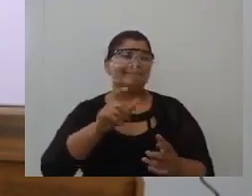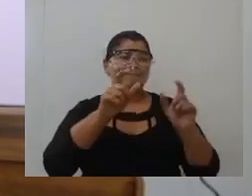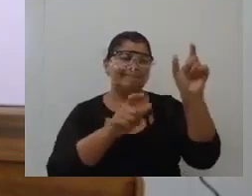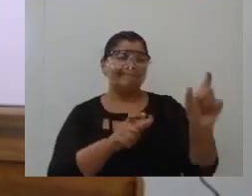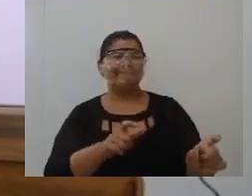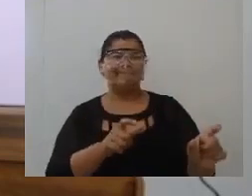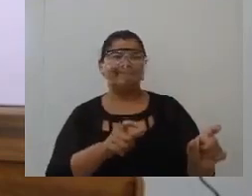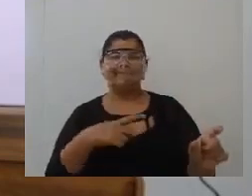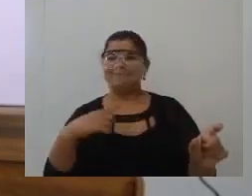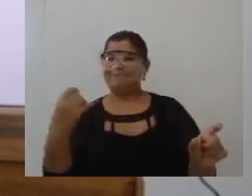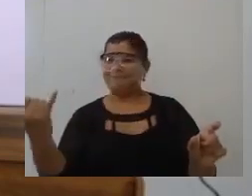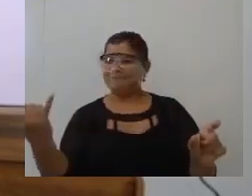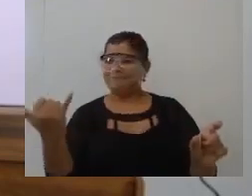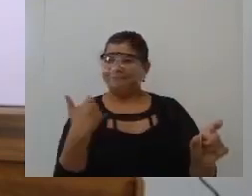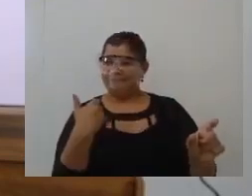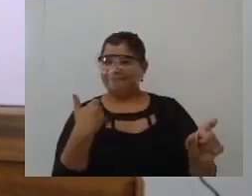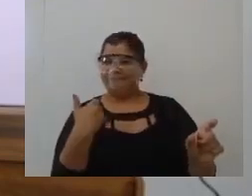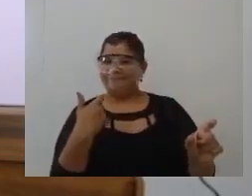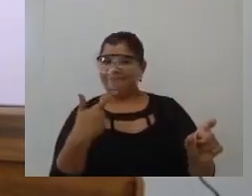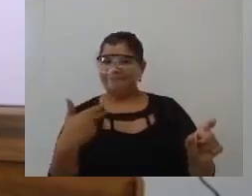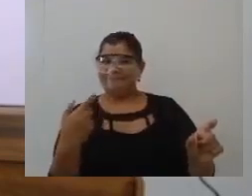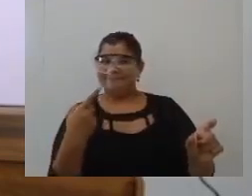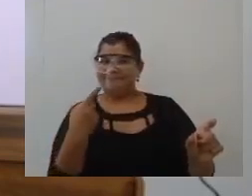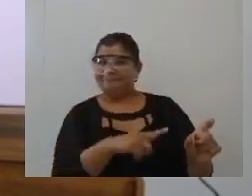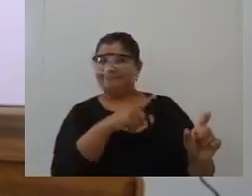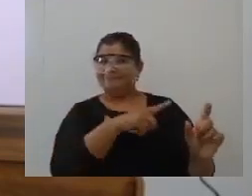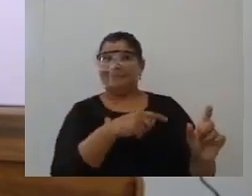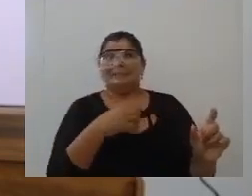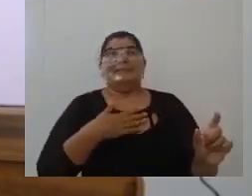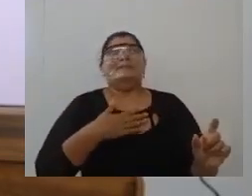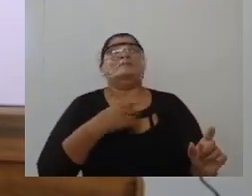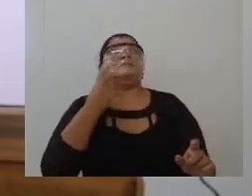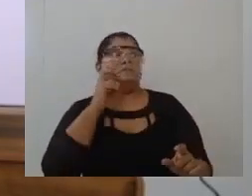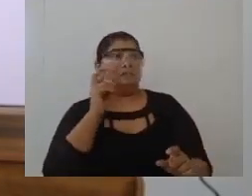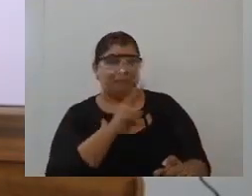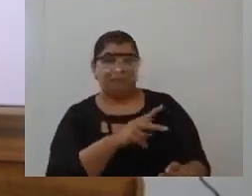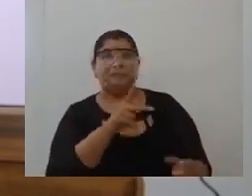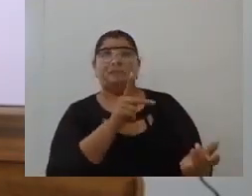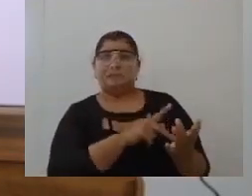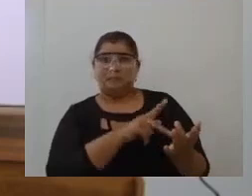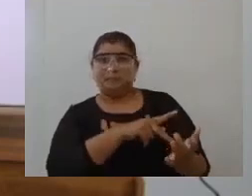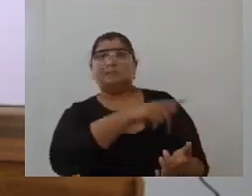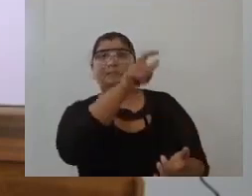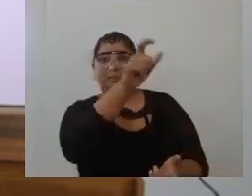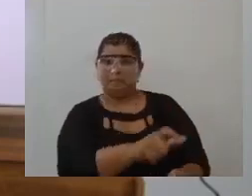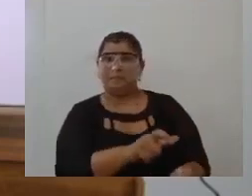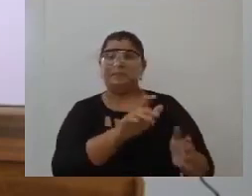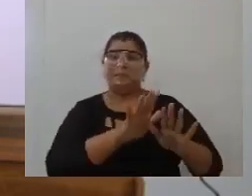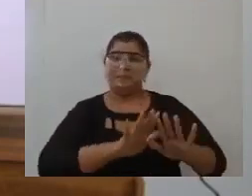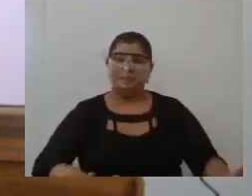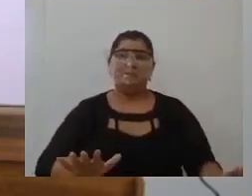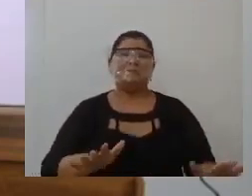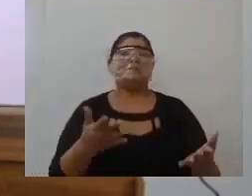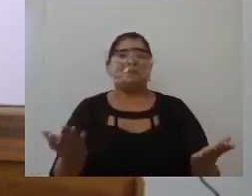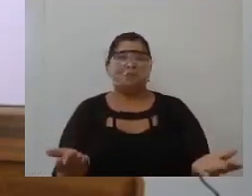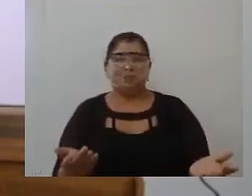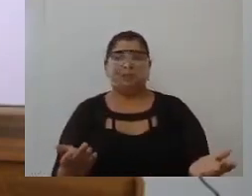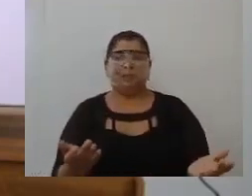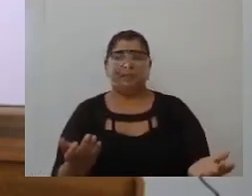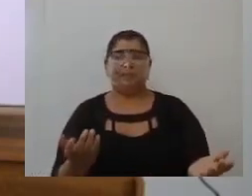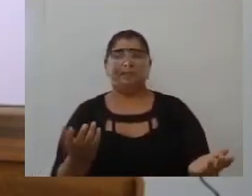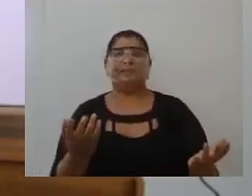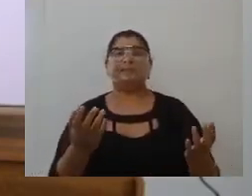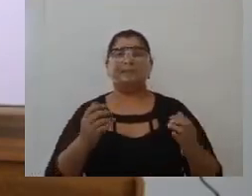pessoa. Chegou algo contra ela. Oba, olha aí, ó, tá vendo que essa pessoa é assim, eu vou e